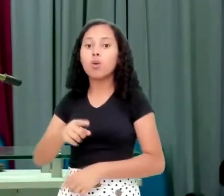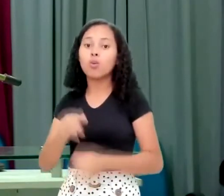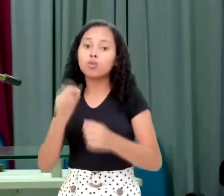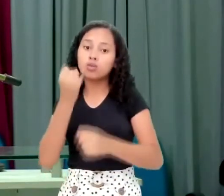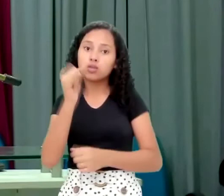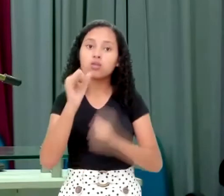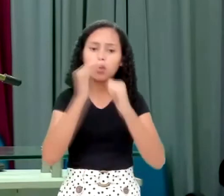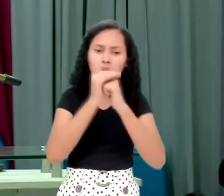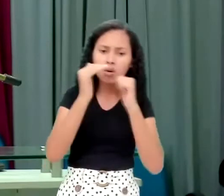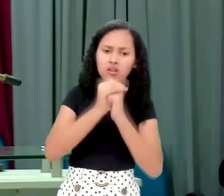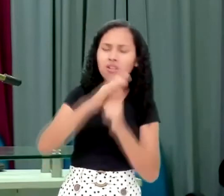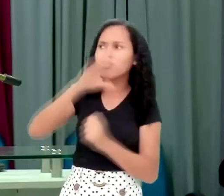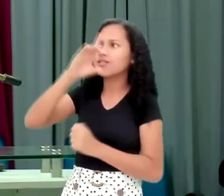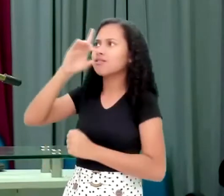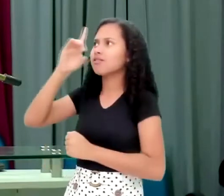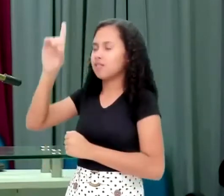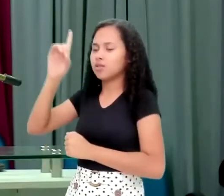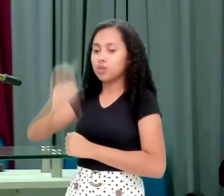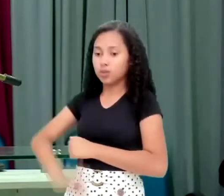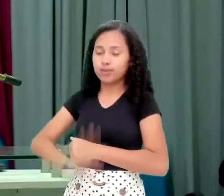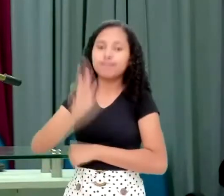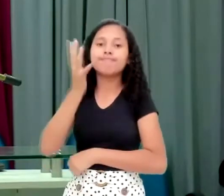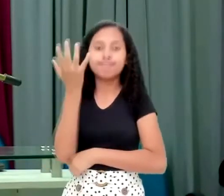a promessa do Senhor. Aleluia!